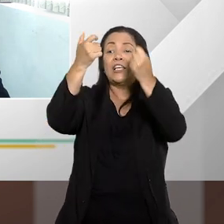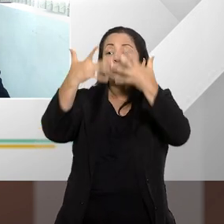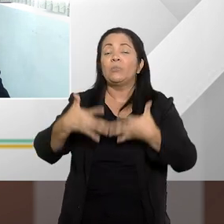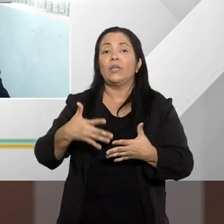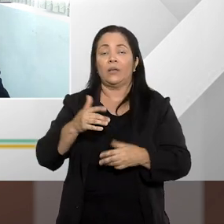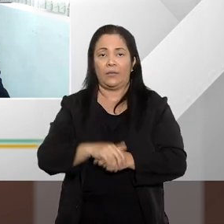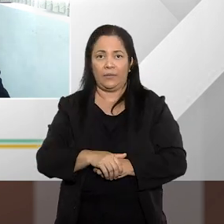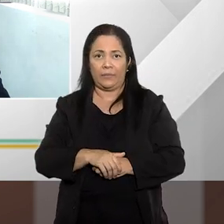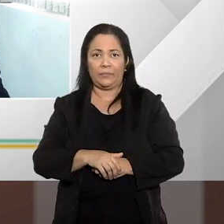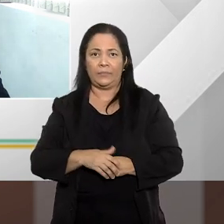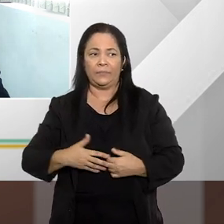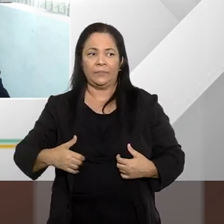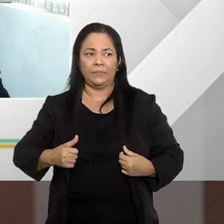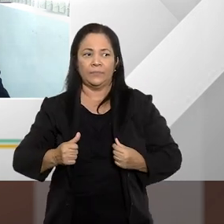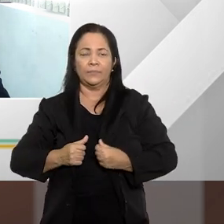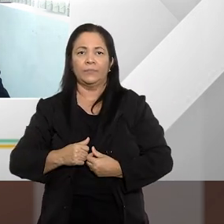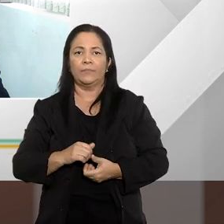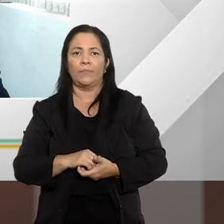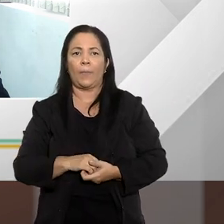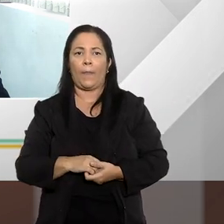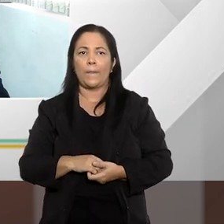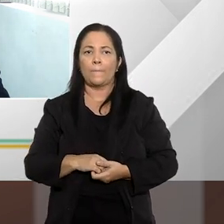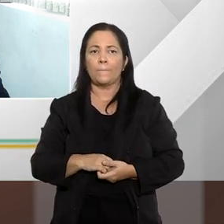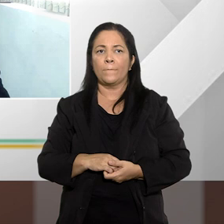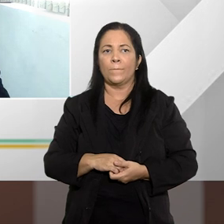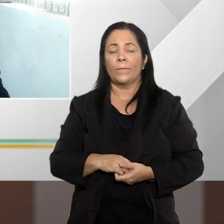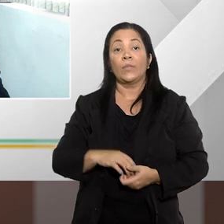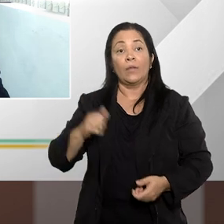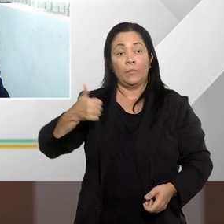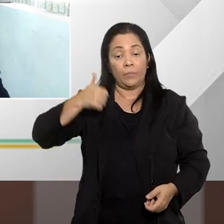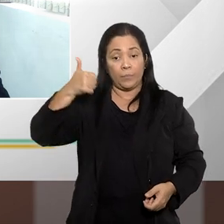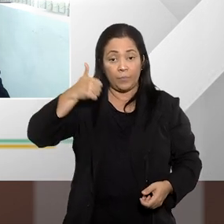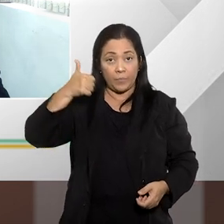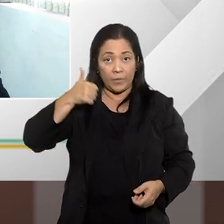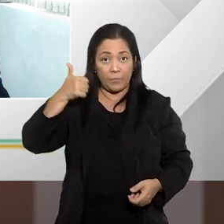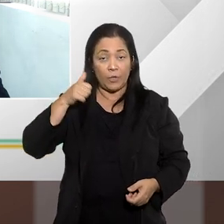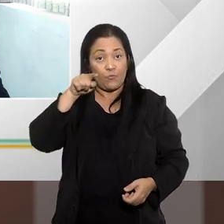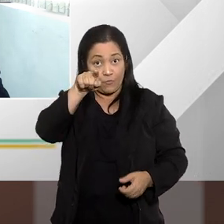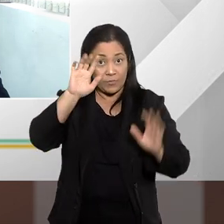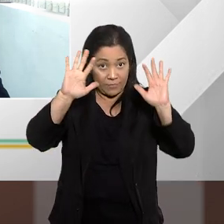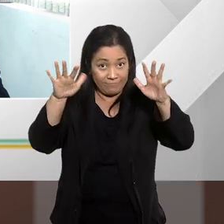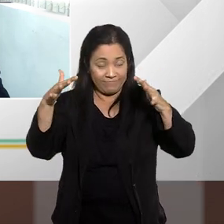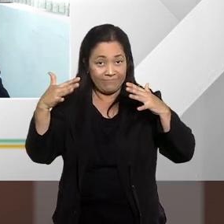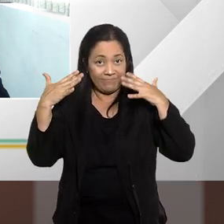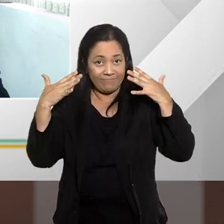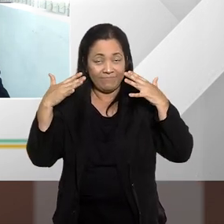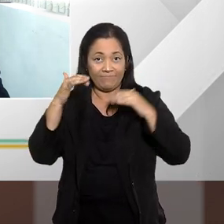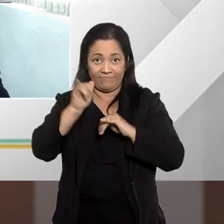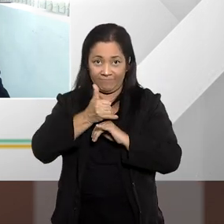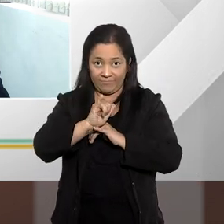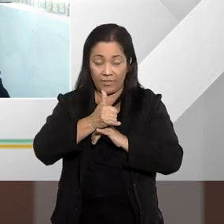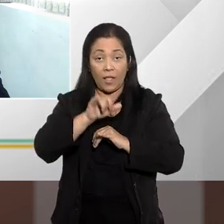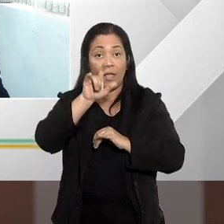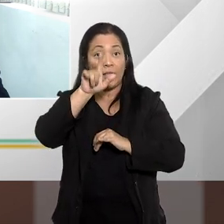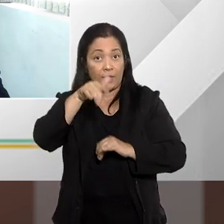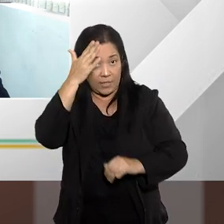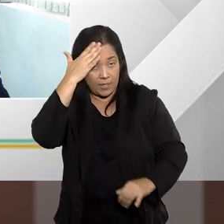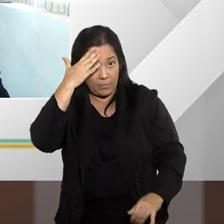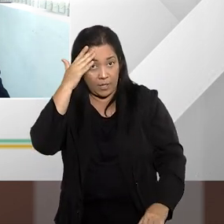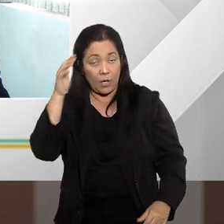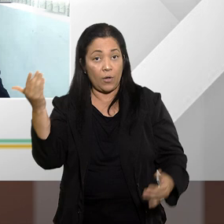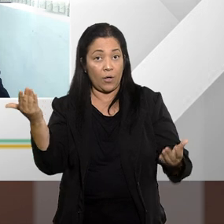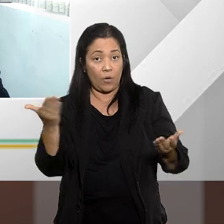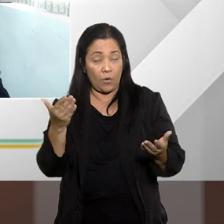LGBTQIA+? Primeiro, eu quero informar para quem está nos acompanhando da importância que hoje